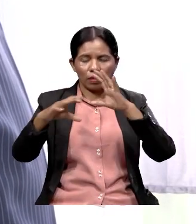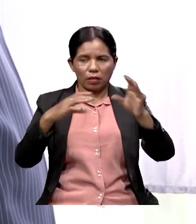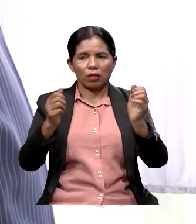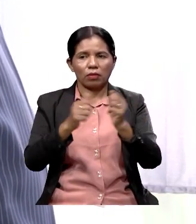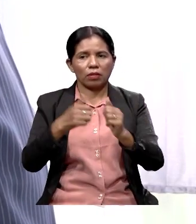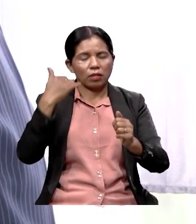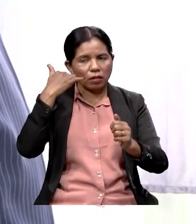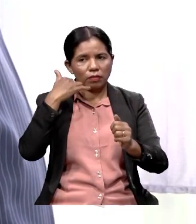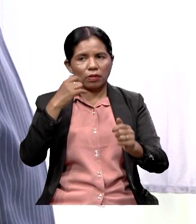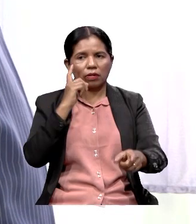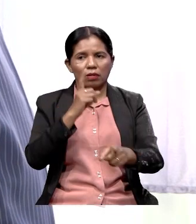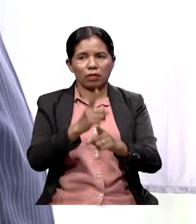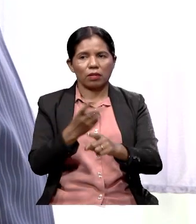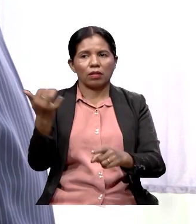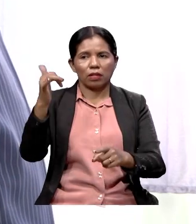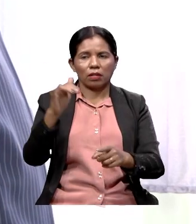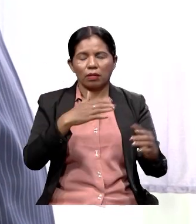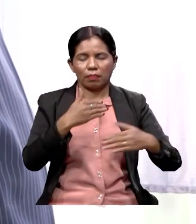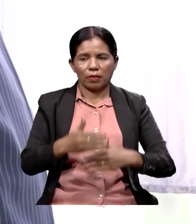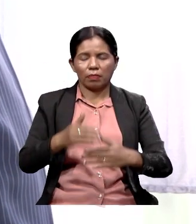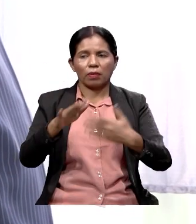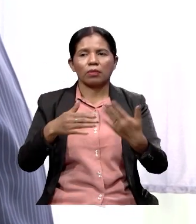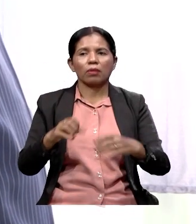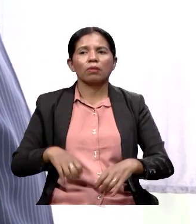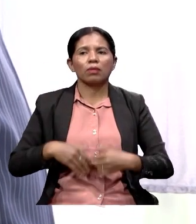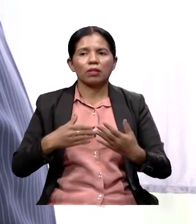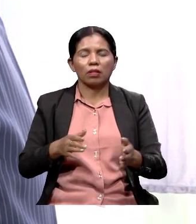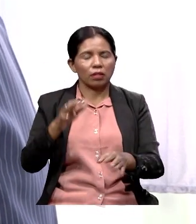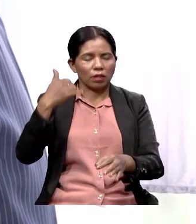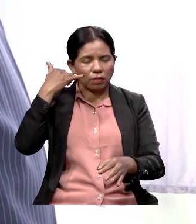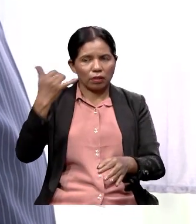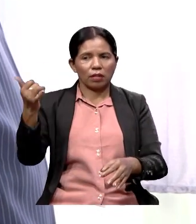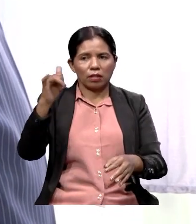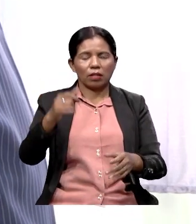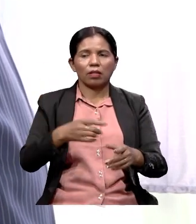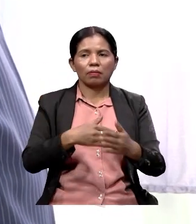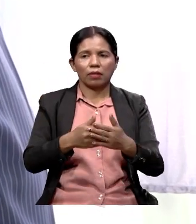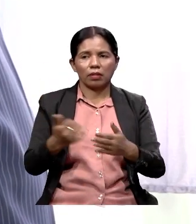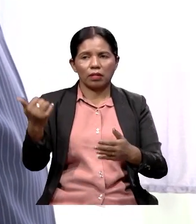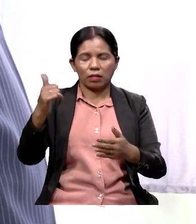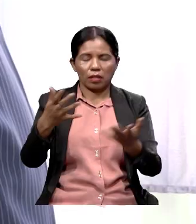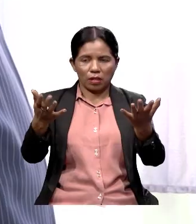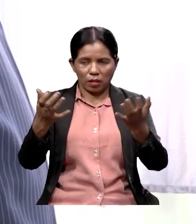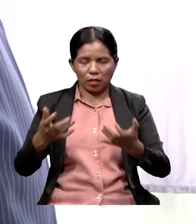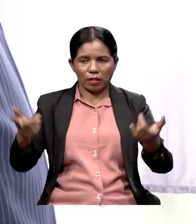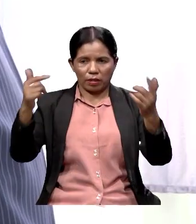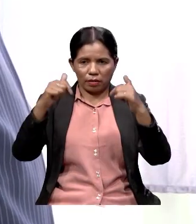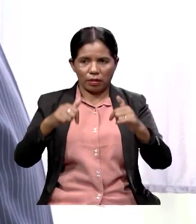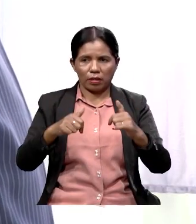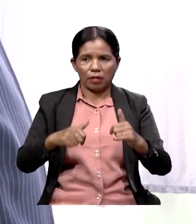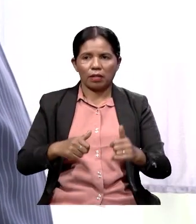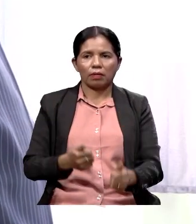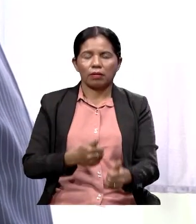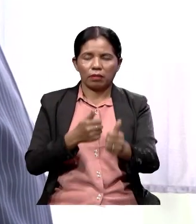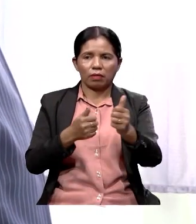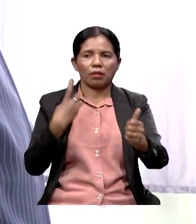telefone fixo sira preparar tudo sabe contato sira para se depende de se disponibilidade a tu não é bela